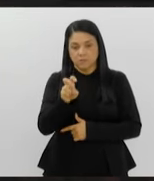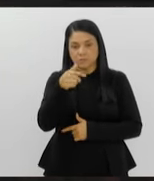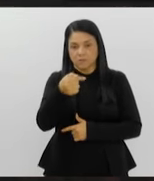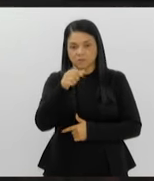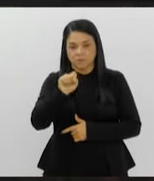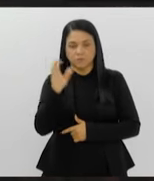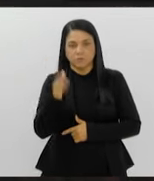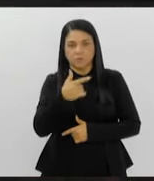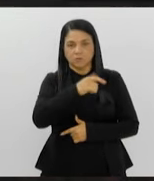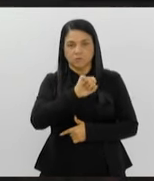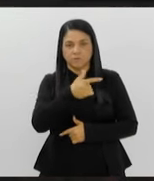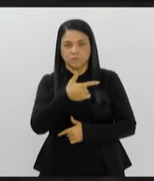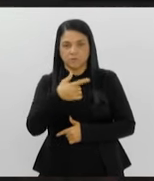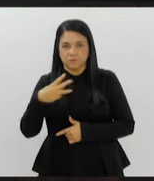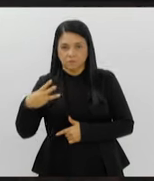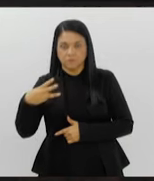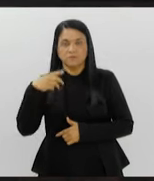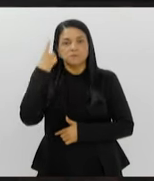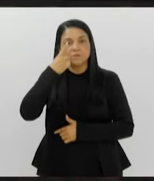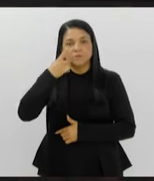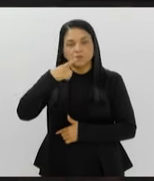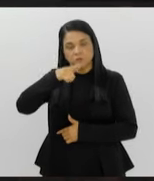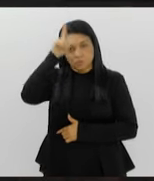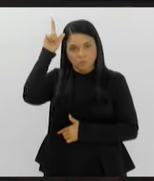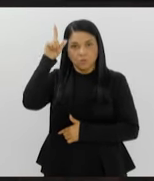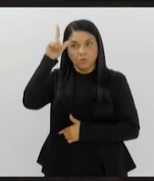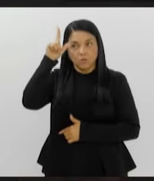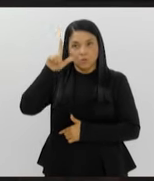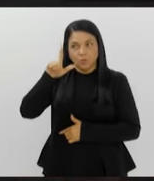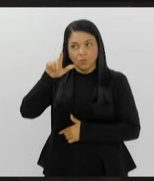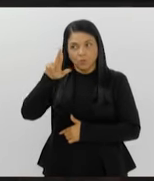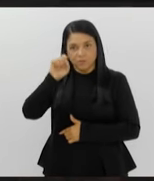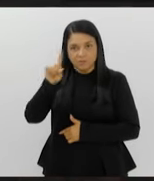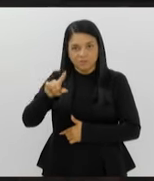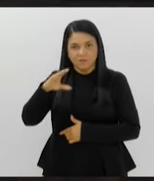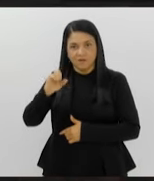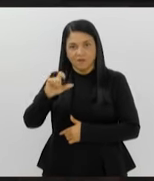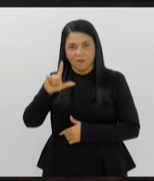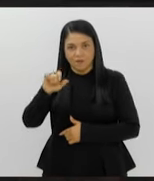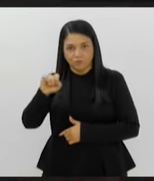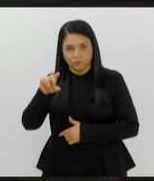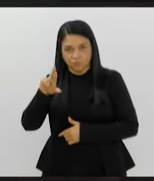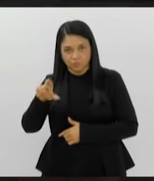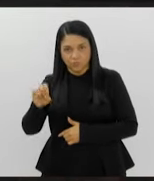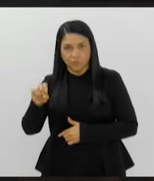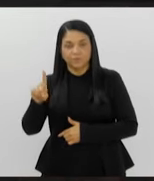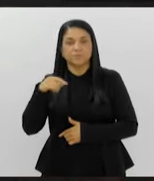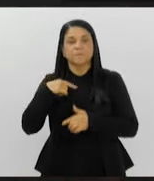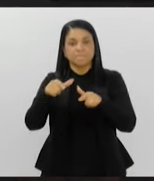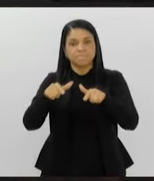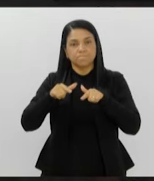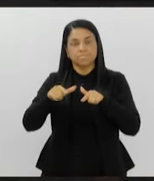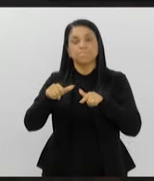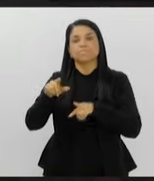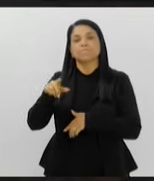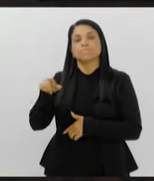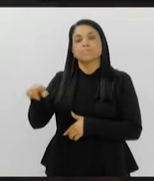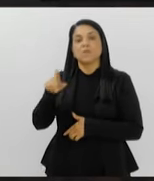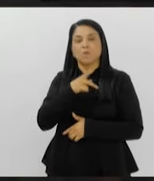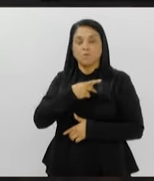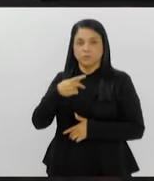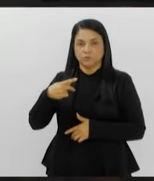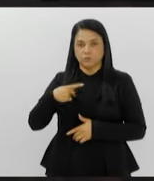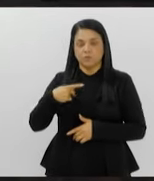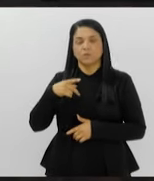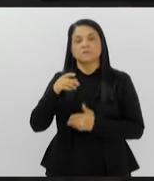de autoria do deputado Luiz Cláudio Ribeiro, que concede o diploma Russell Philip Shedd, ao pastor Samuel